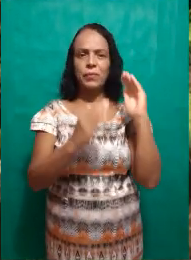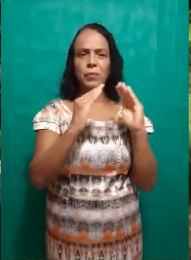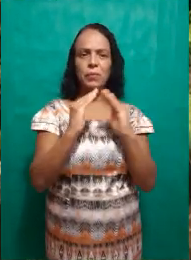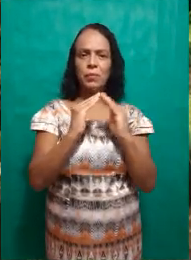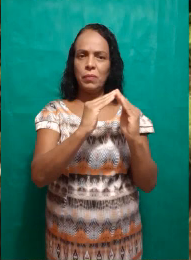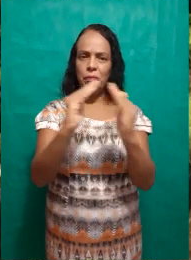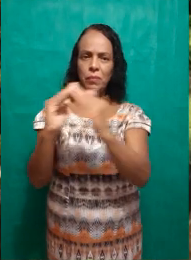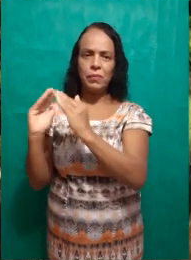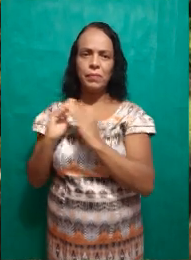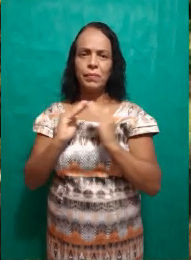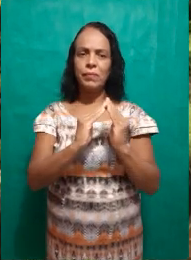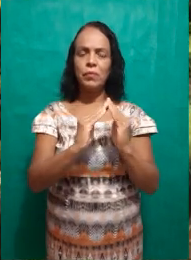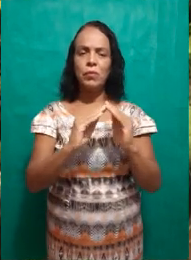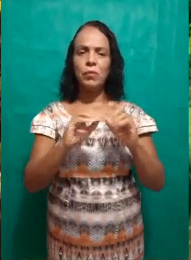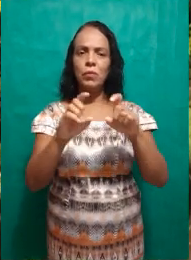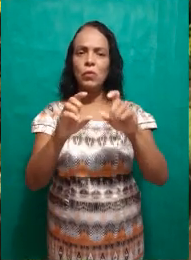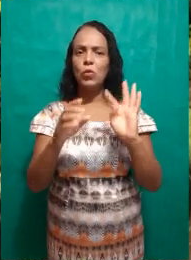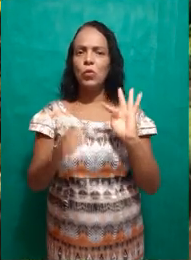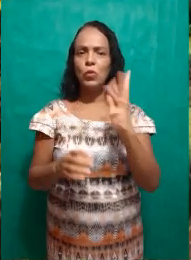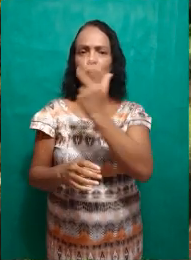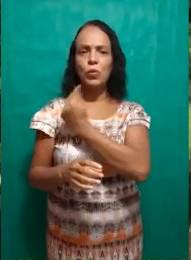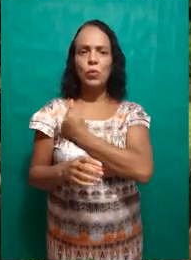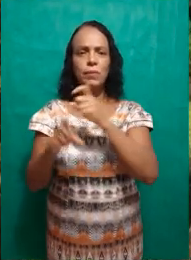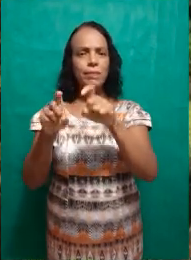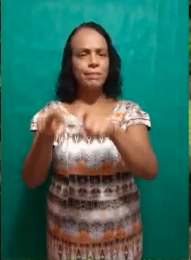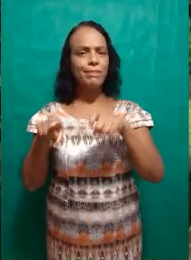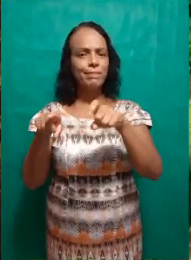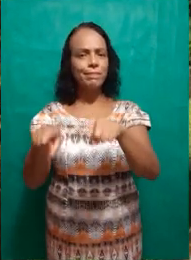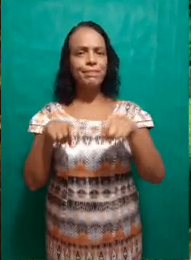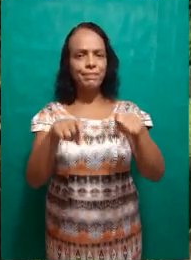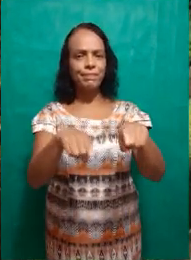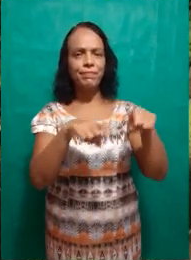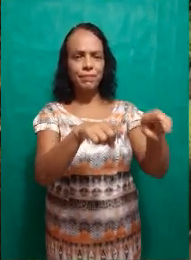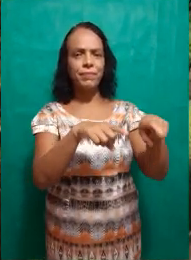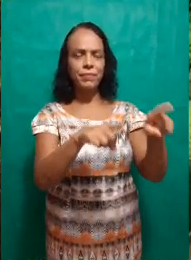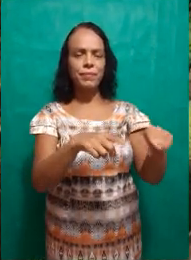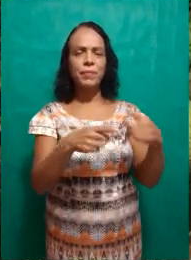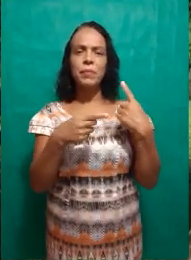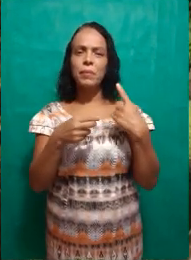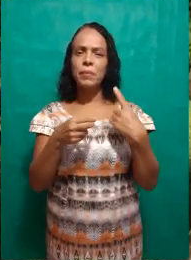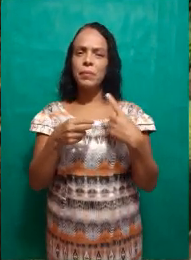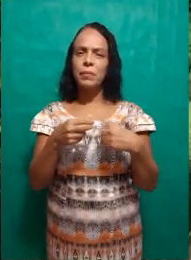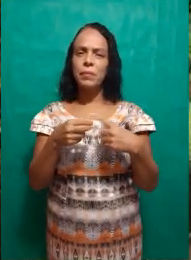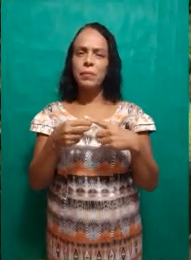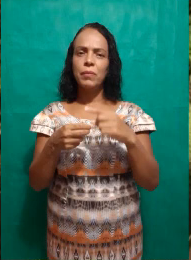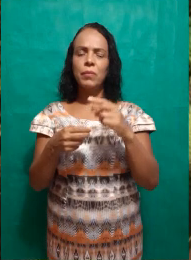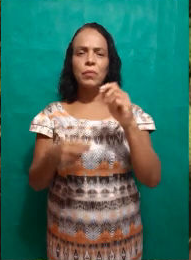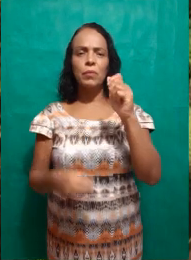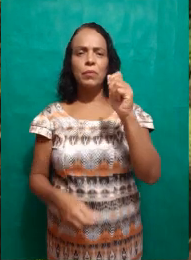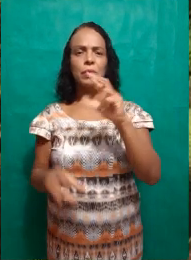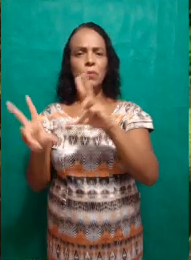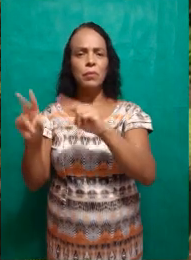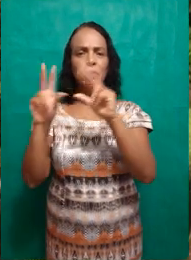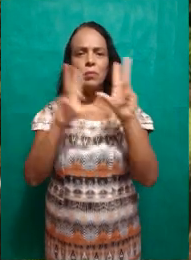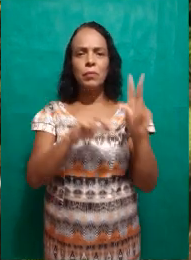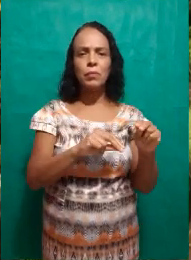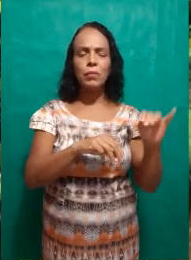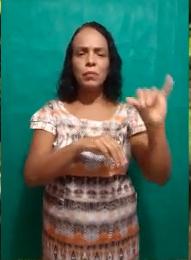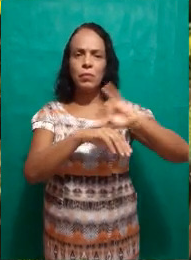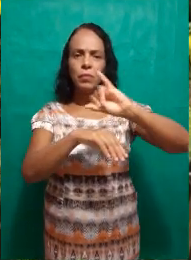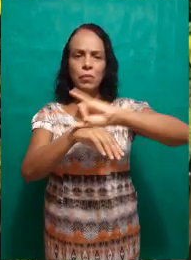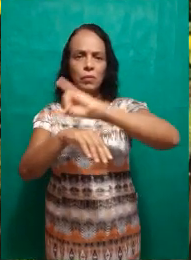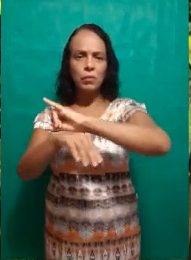todos agricultores, até porque era um assentamento, como um projeto de